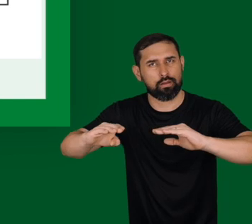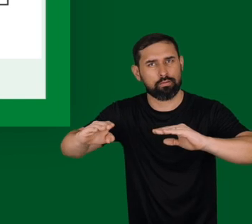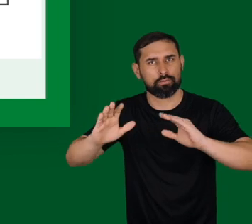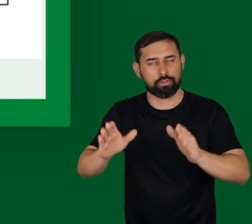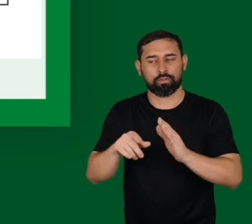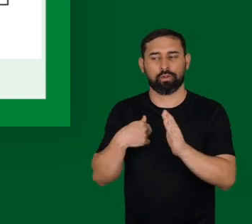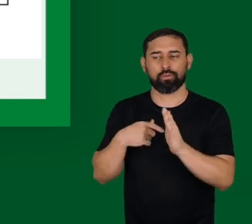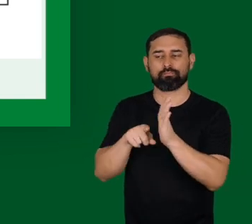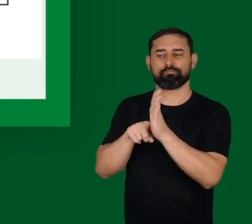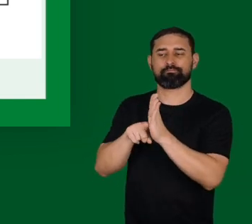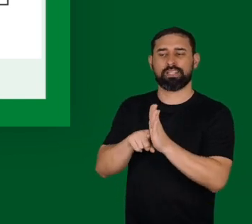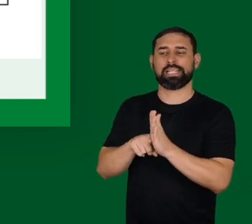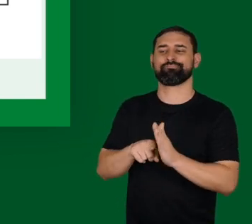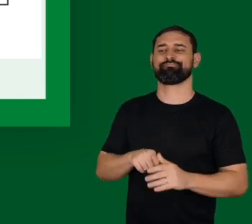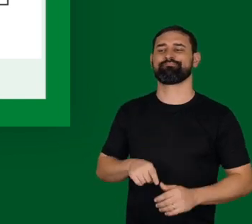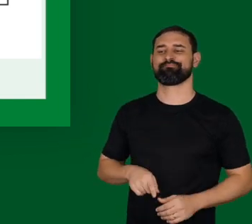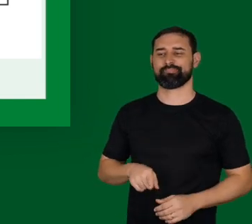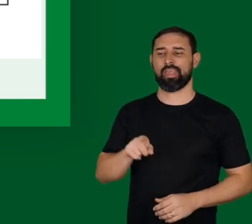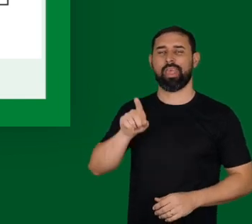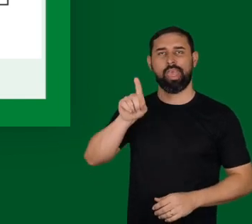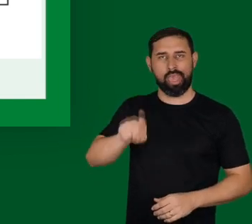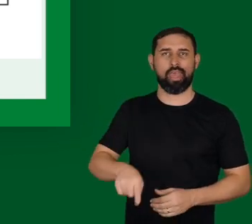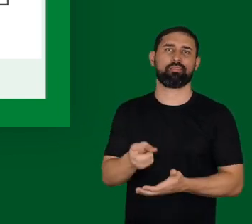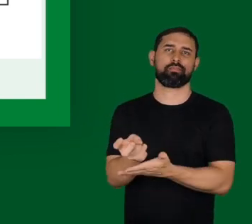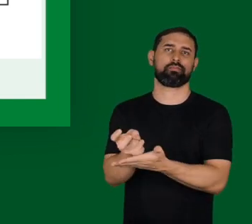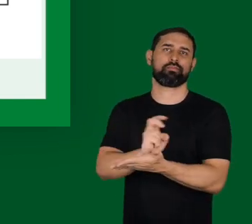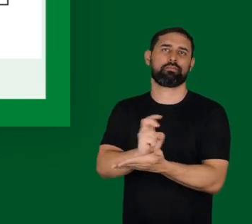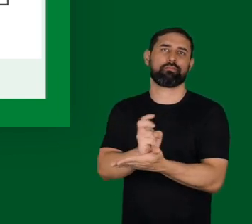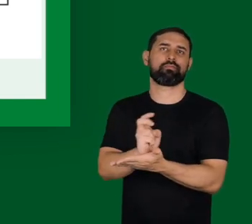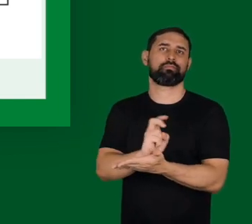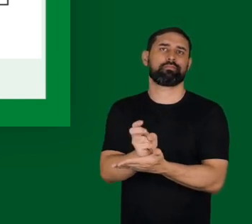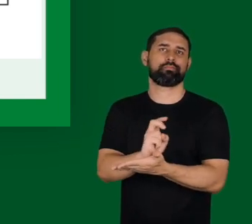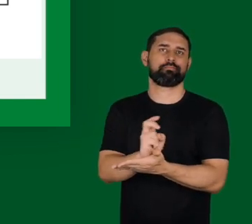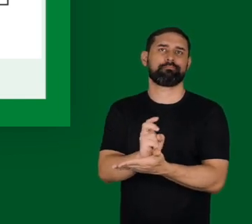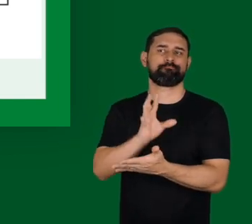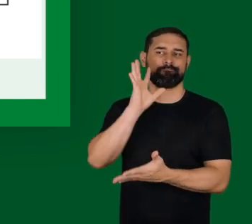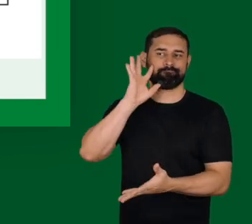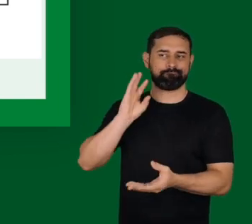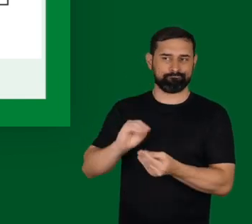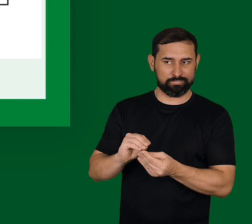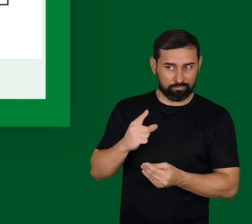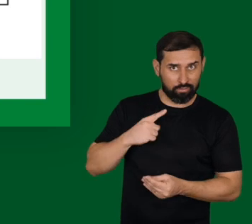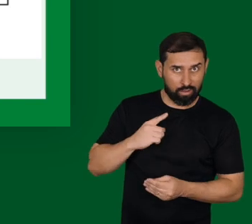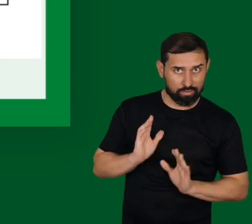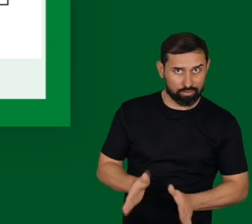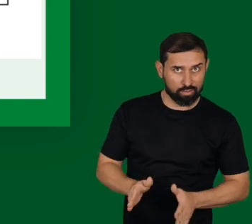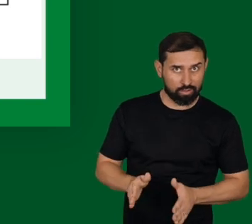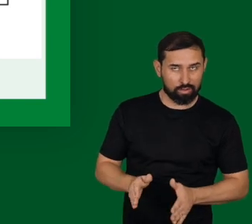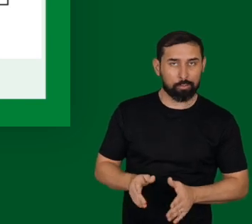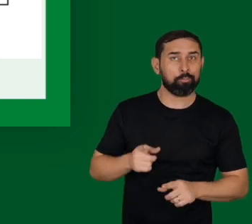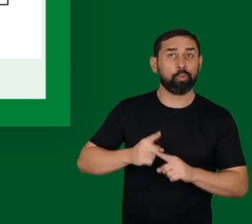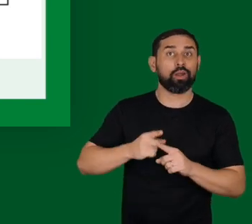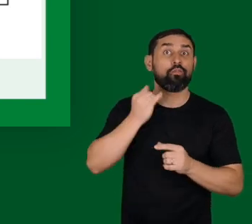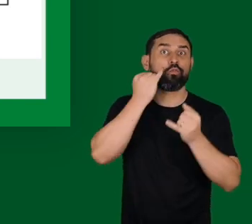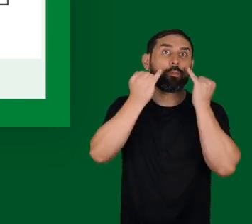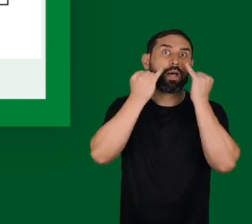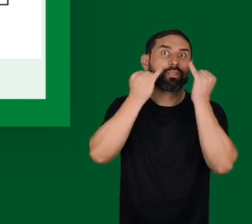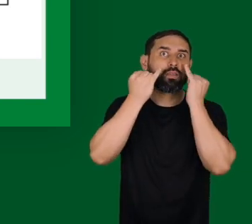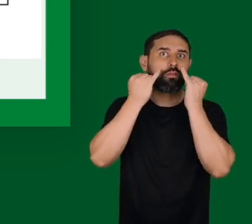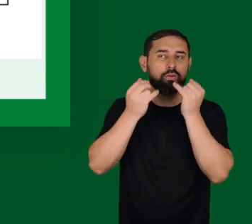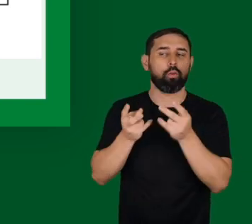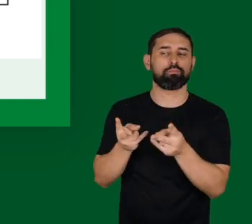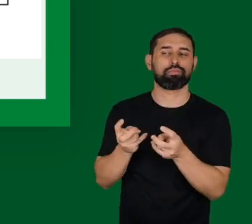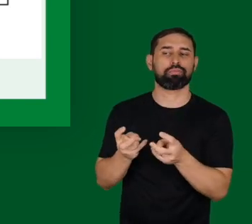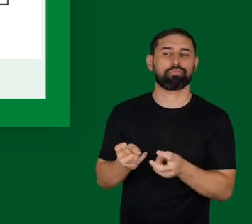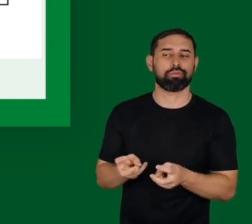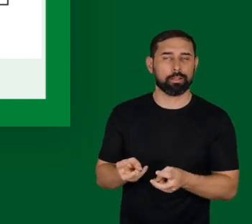de, se não tiver, né, perdão, se essas drogas não estiverem disponíveis, a medicação